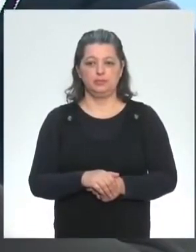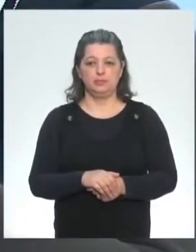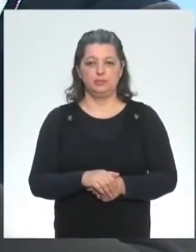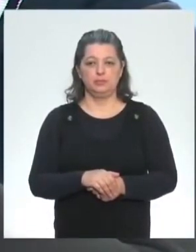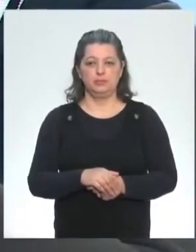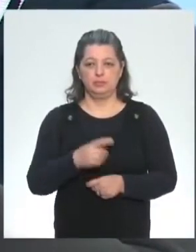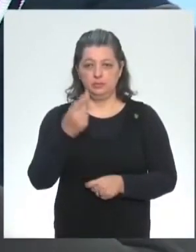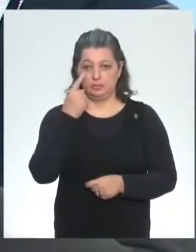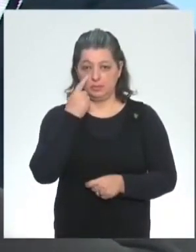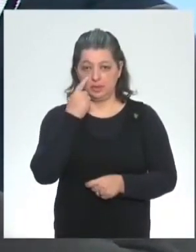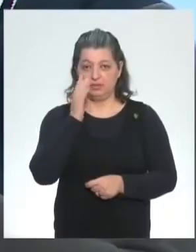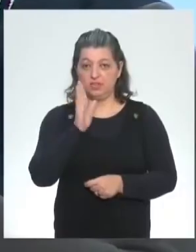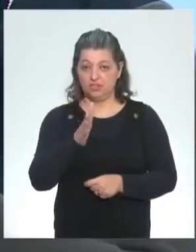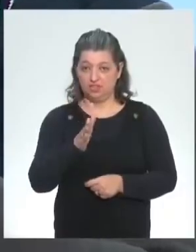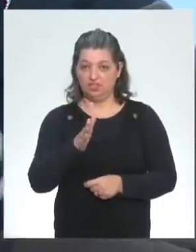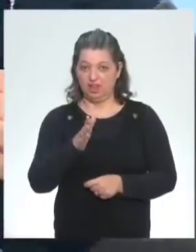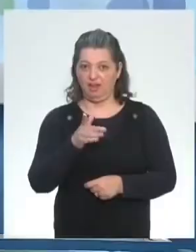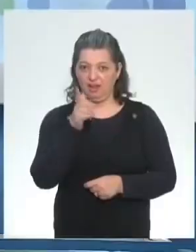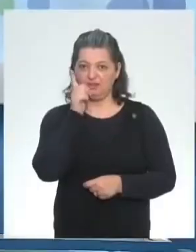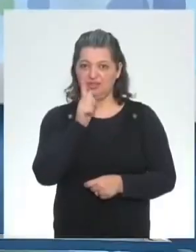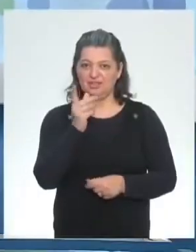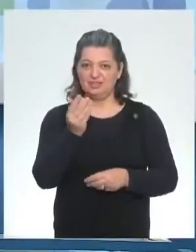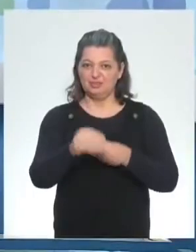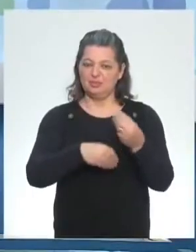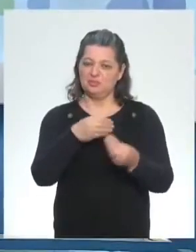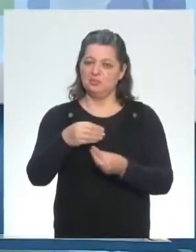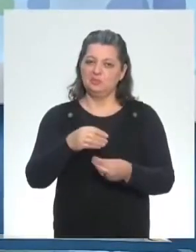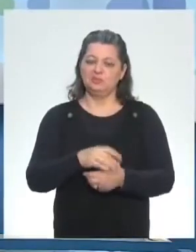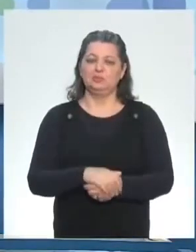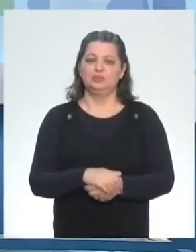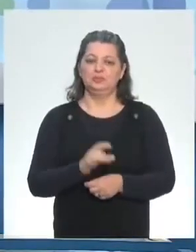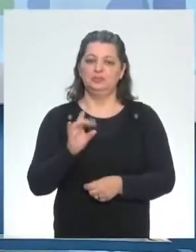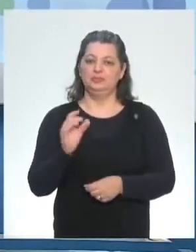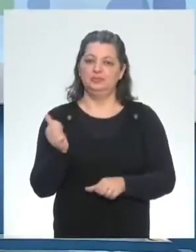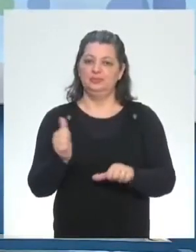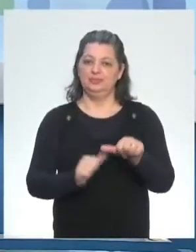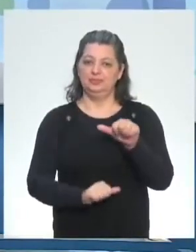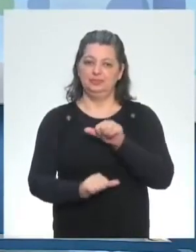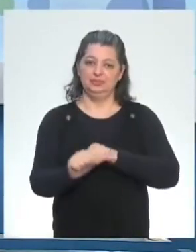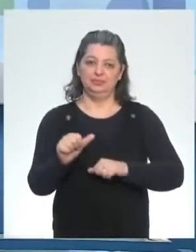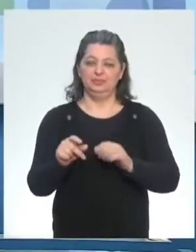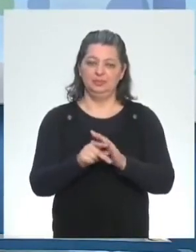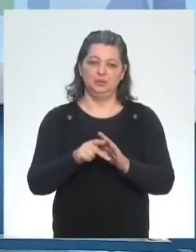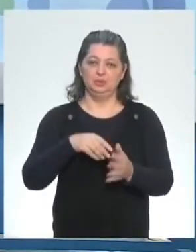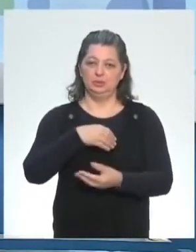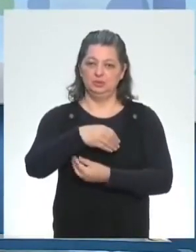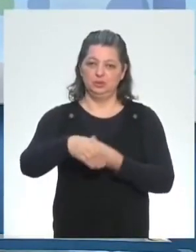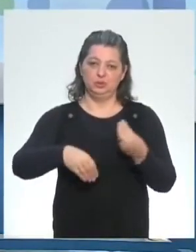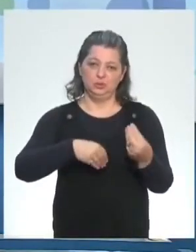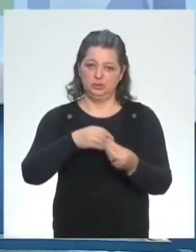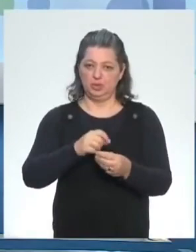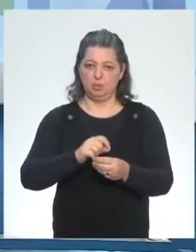Tá vendo? A mágica a gente consegue fazer. É só alterar a concentração.